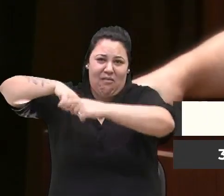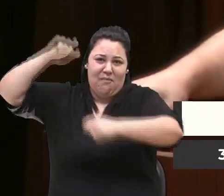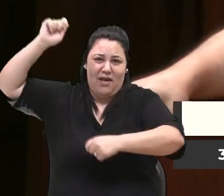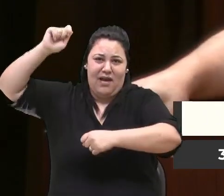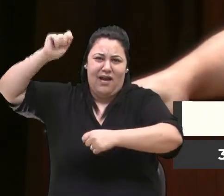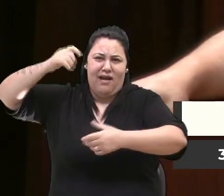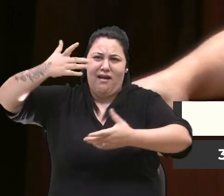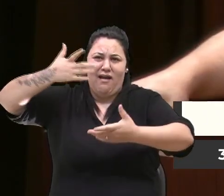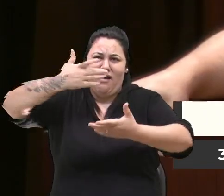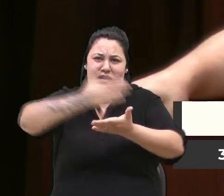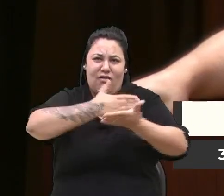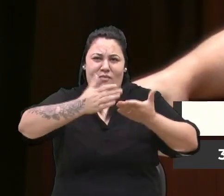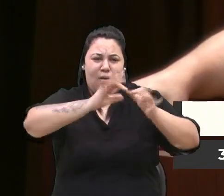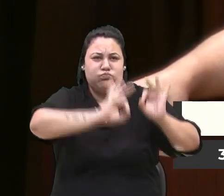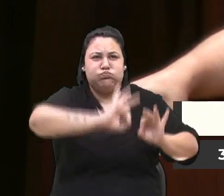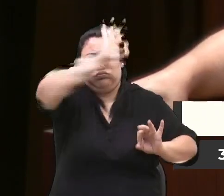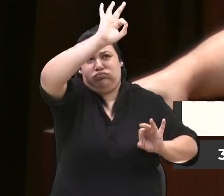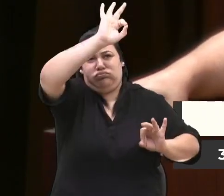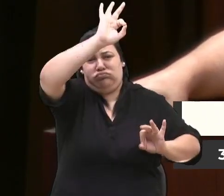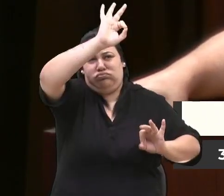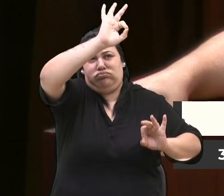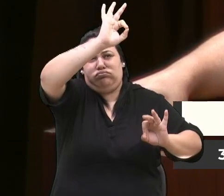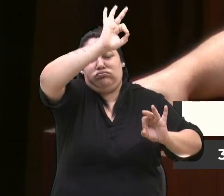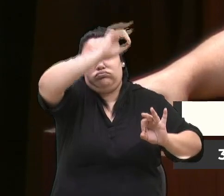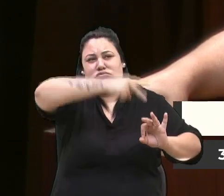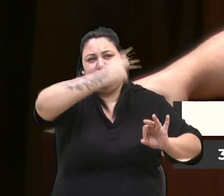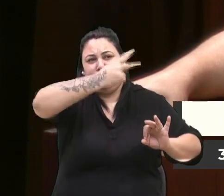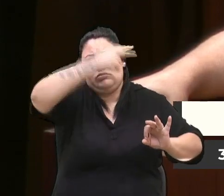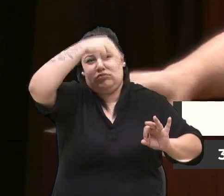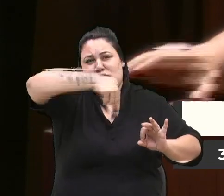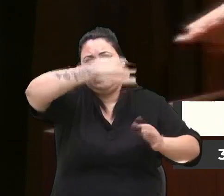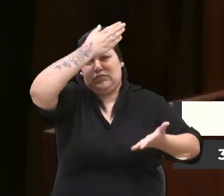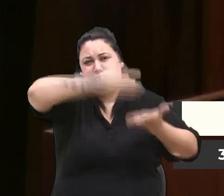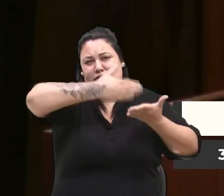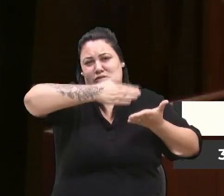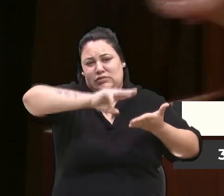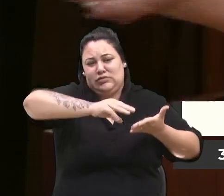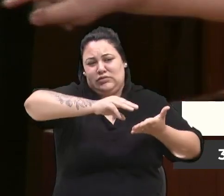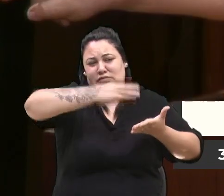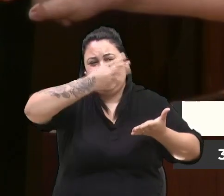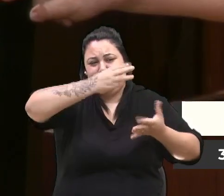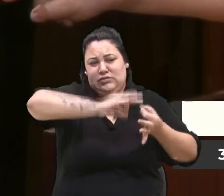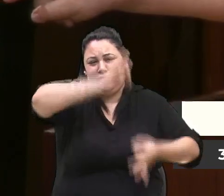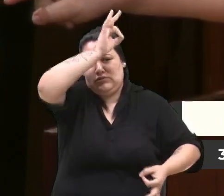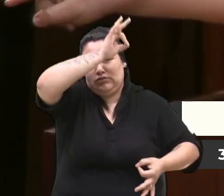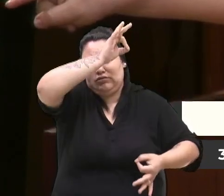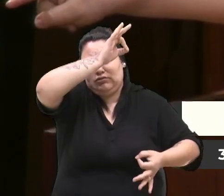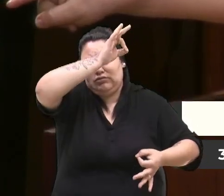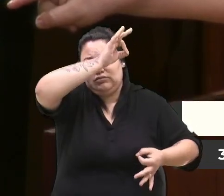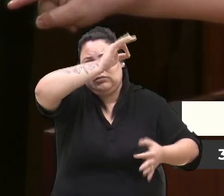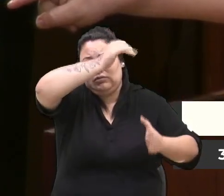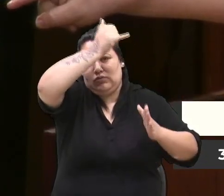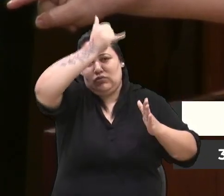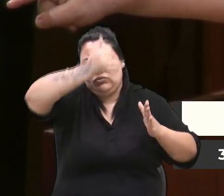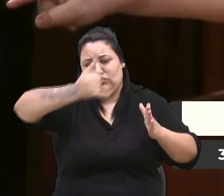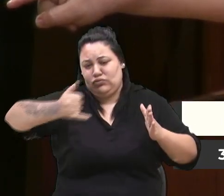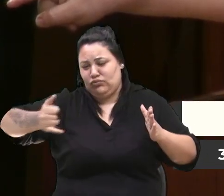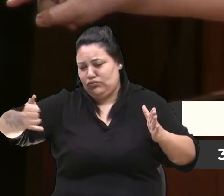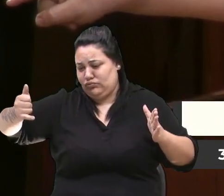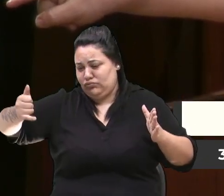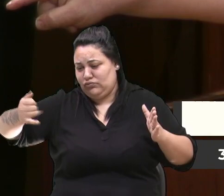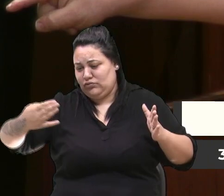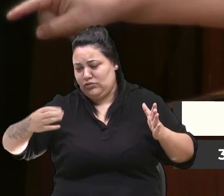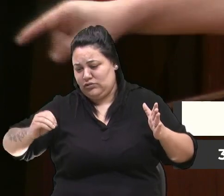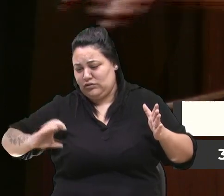começa numa altura, vamos supor, de 2,5 metros, 3 metros de altura, e ele vai a uma altura de 30, 40 centímetros do